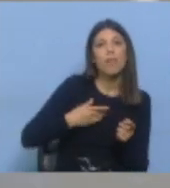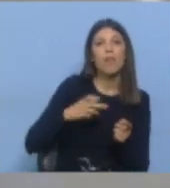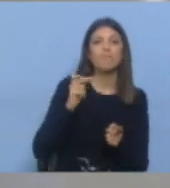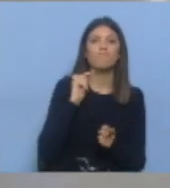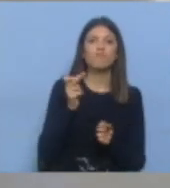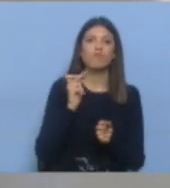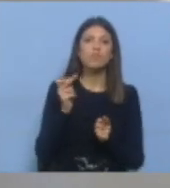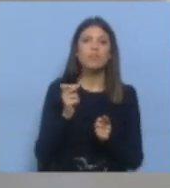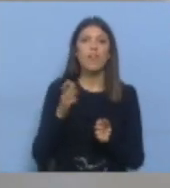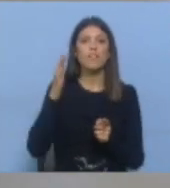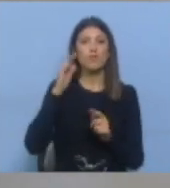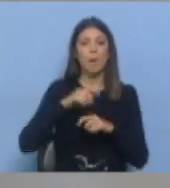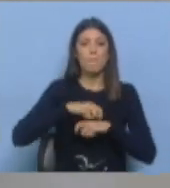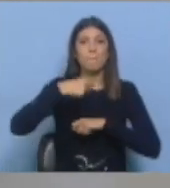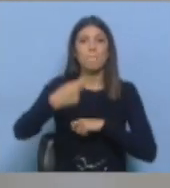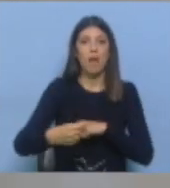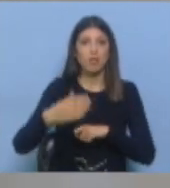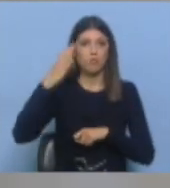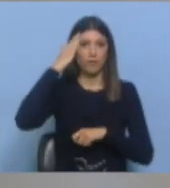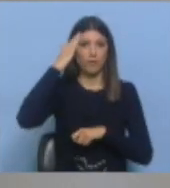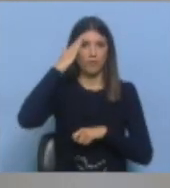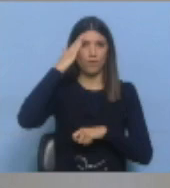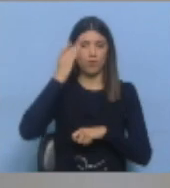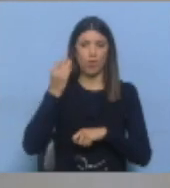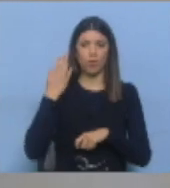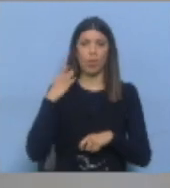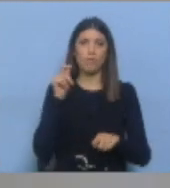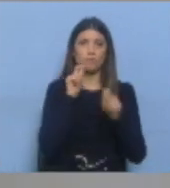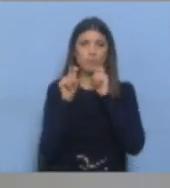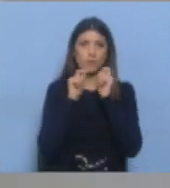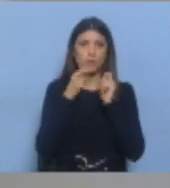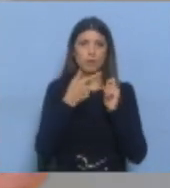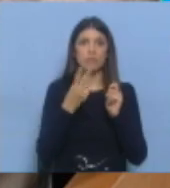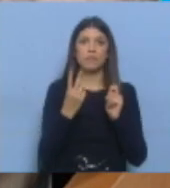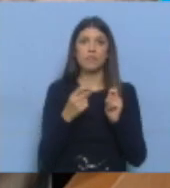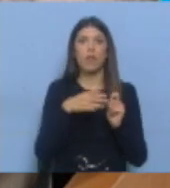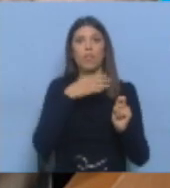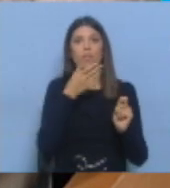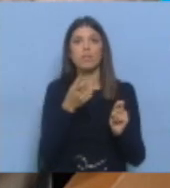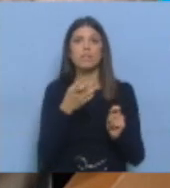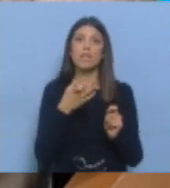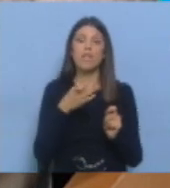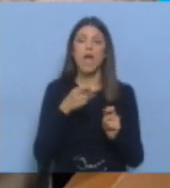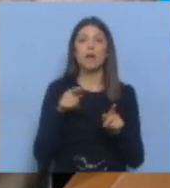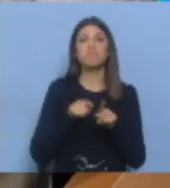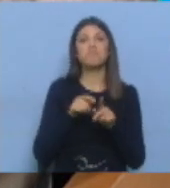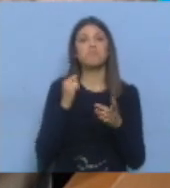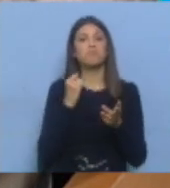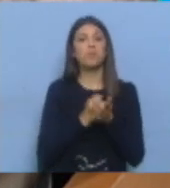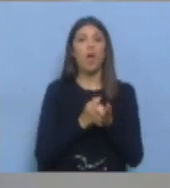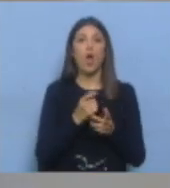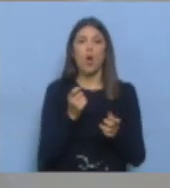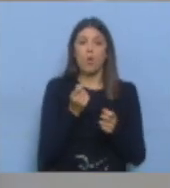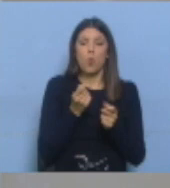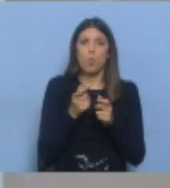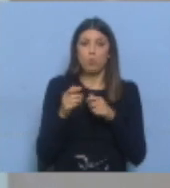que ele previu aqui há tempos, numa entrevista a uma cadeia de televisão, que dizia que era um pontificado curto. No entanto, têm sido anos